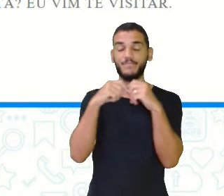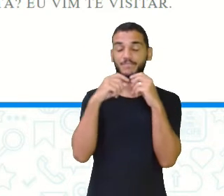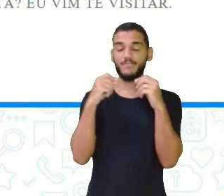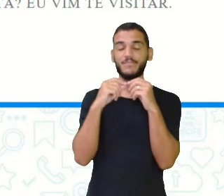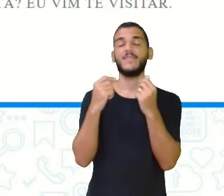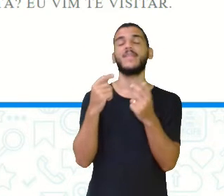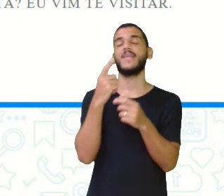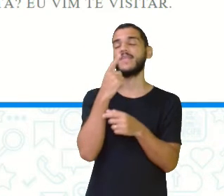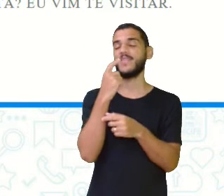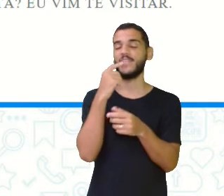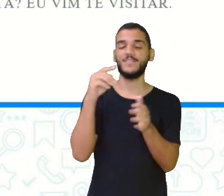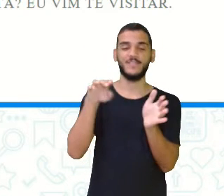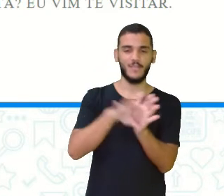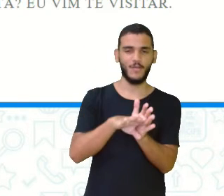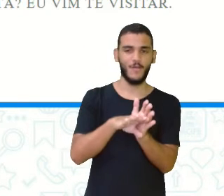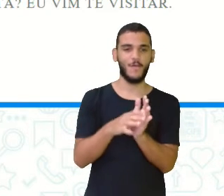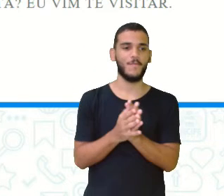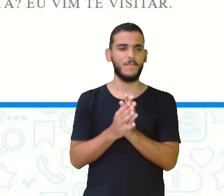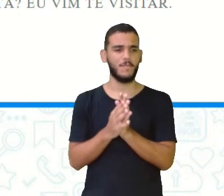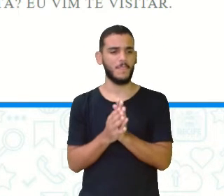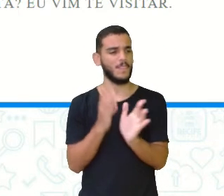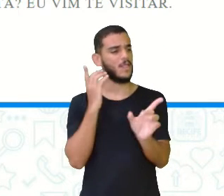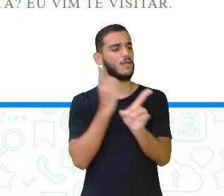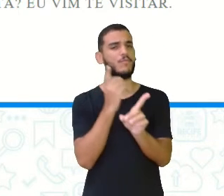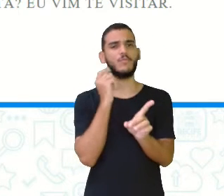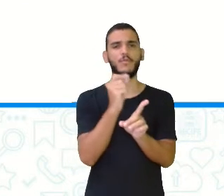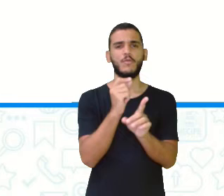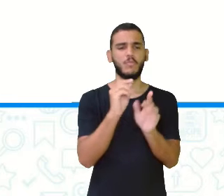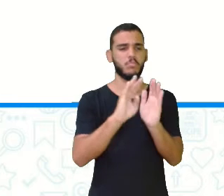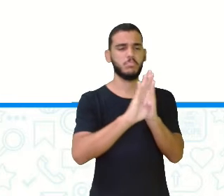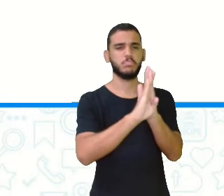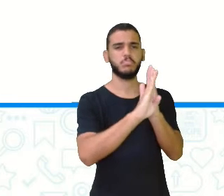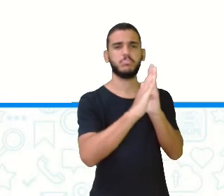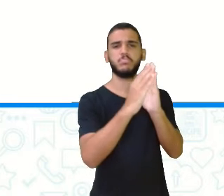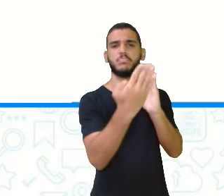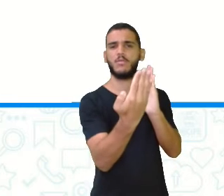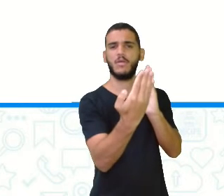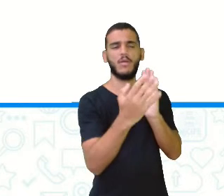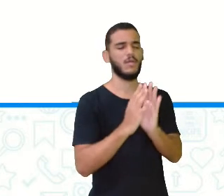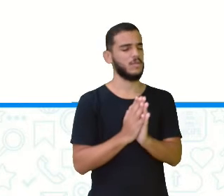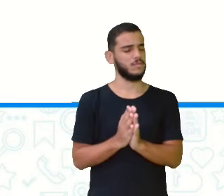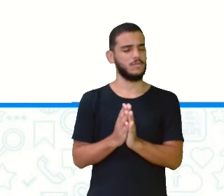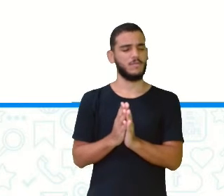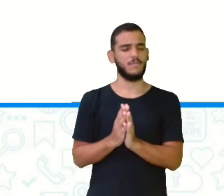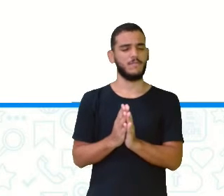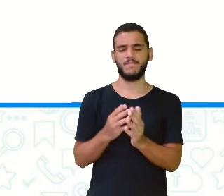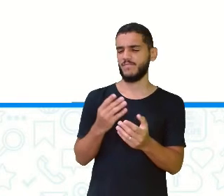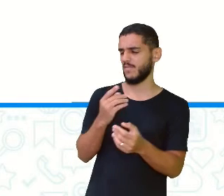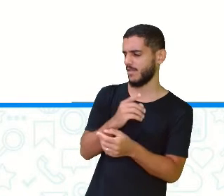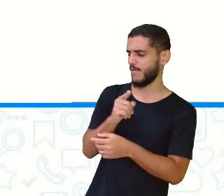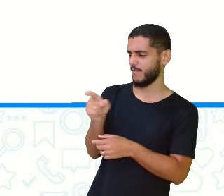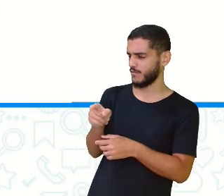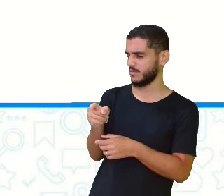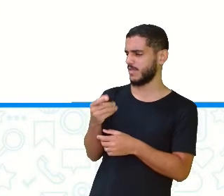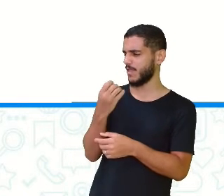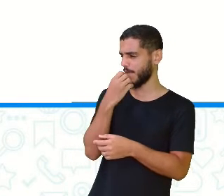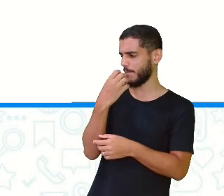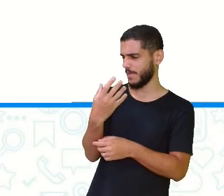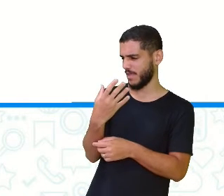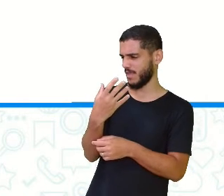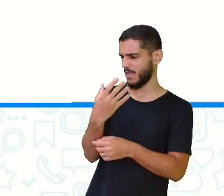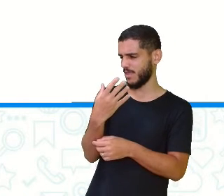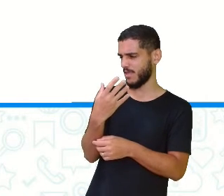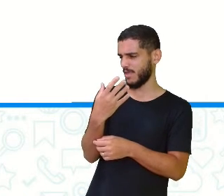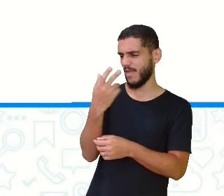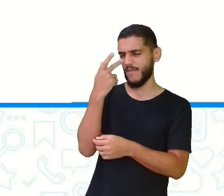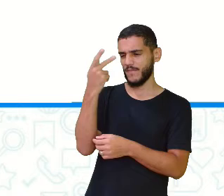aberta. Oi, vovó, como você está? Eu vim te visitar. Mas, vovó, que